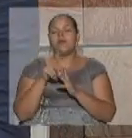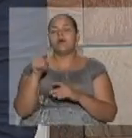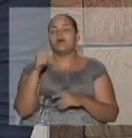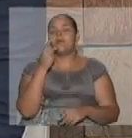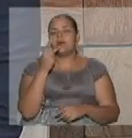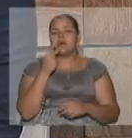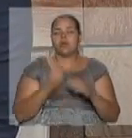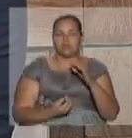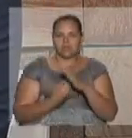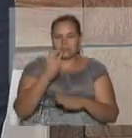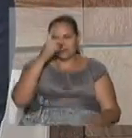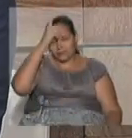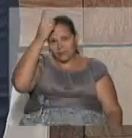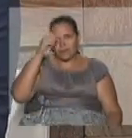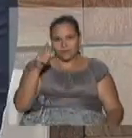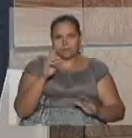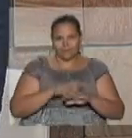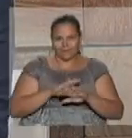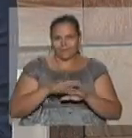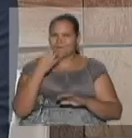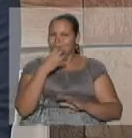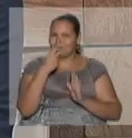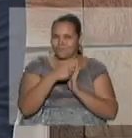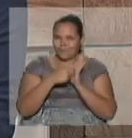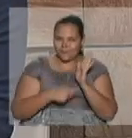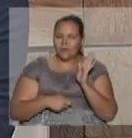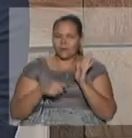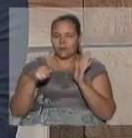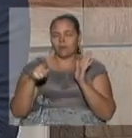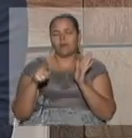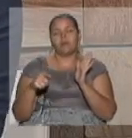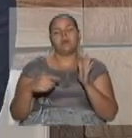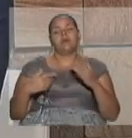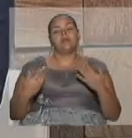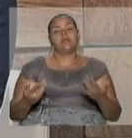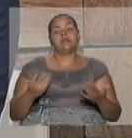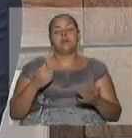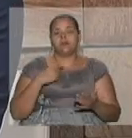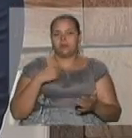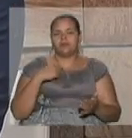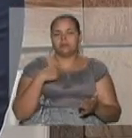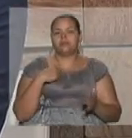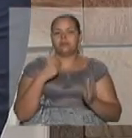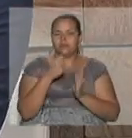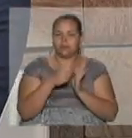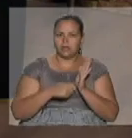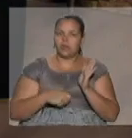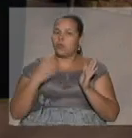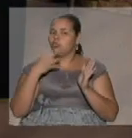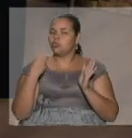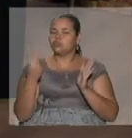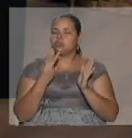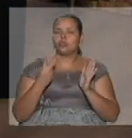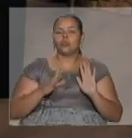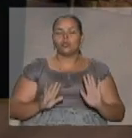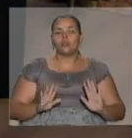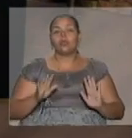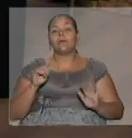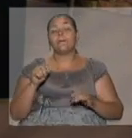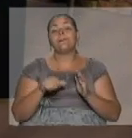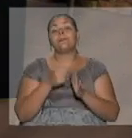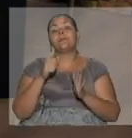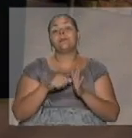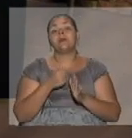falou em criação, você também compõe, né? Você é um compositor. Sou. Letra e música? Letra e música. O que vem também. primeiro? O que vem